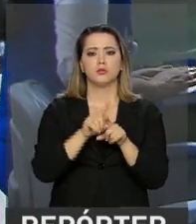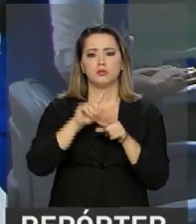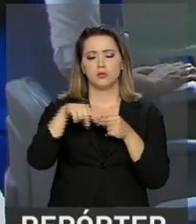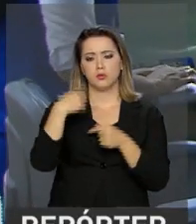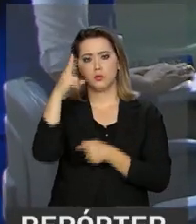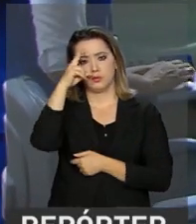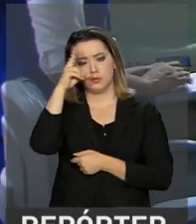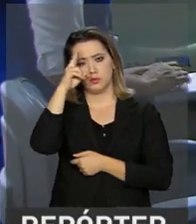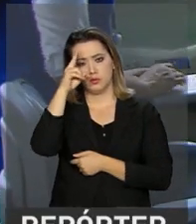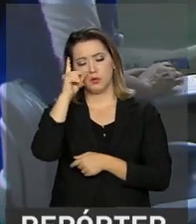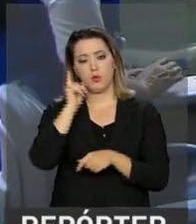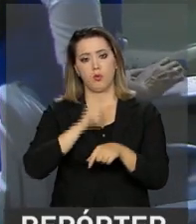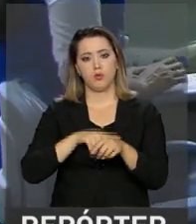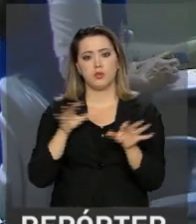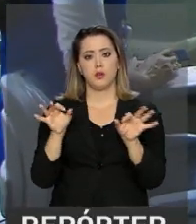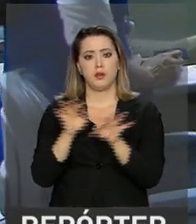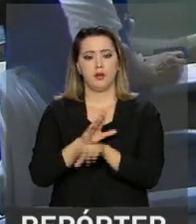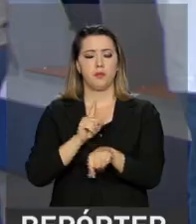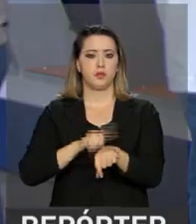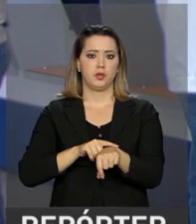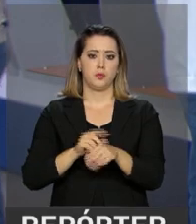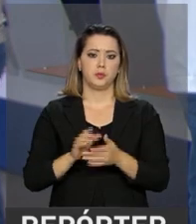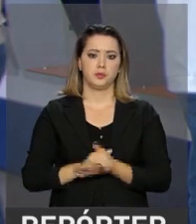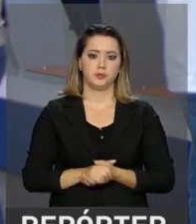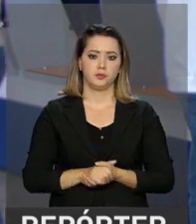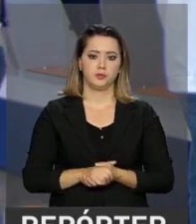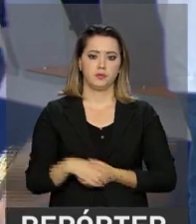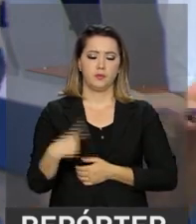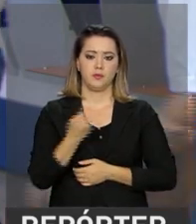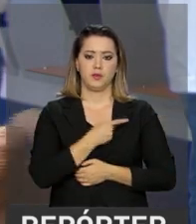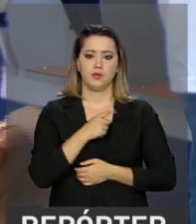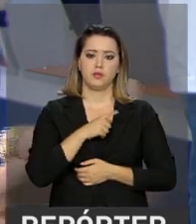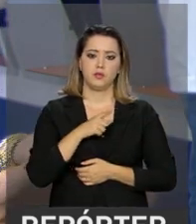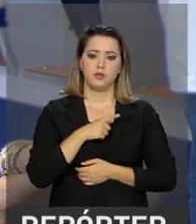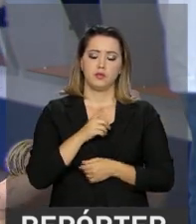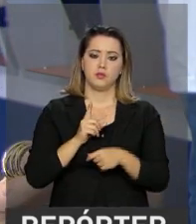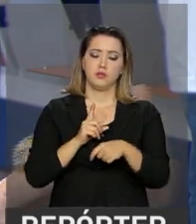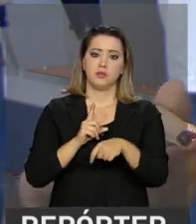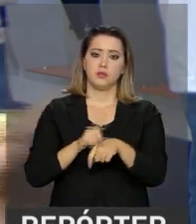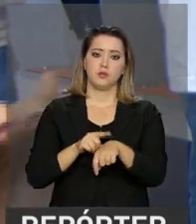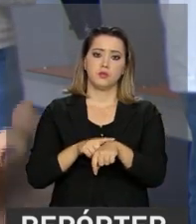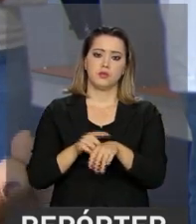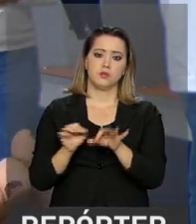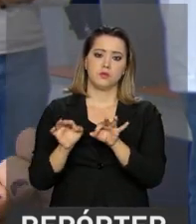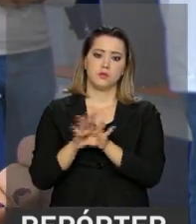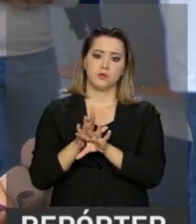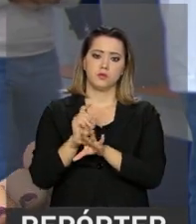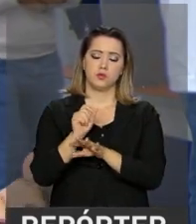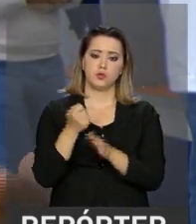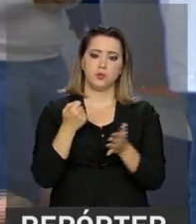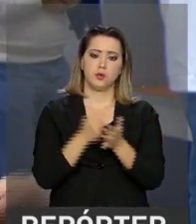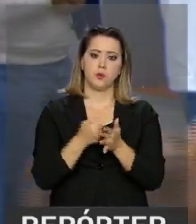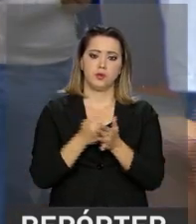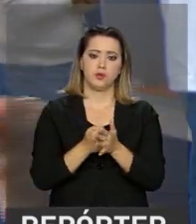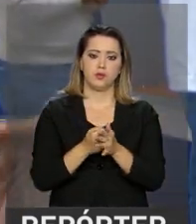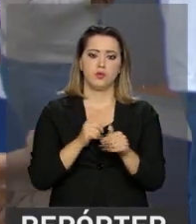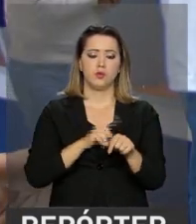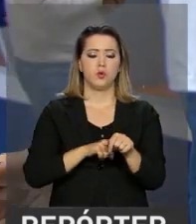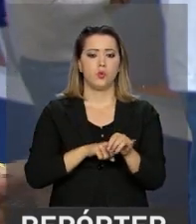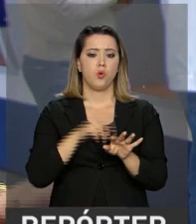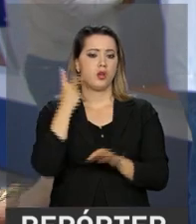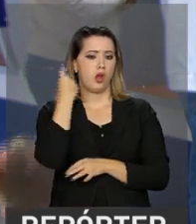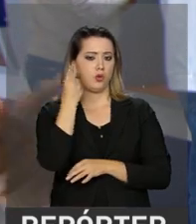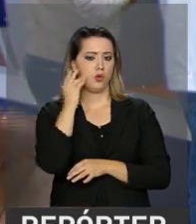segunda-feira quando se encerra o prazo nós temos o horário eh de finalizar esses pagamentos o horário